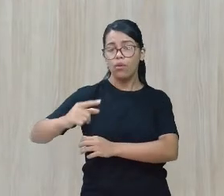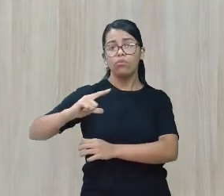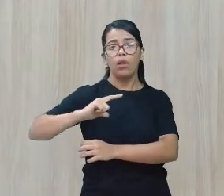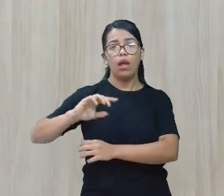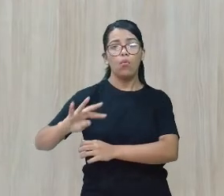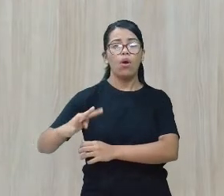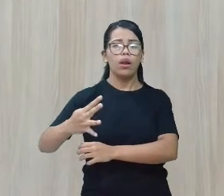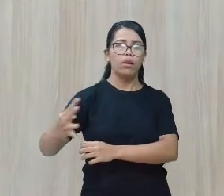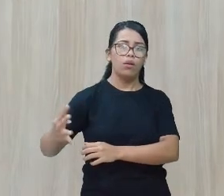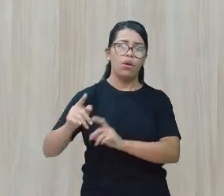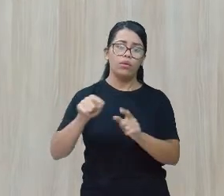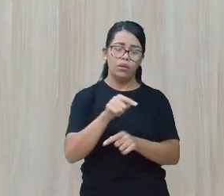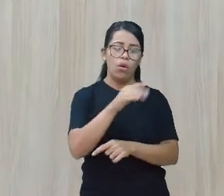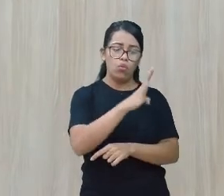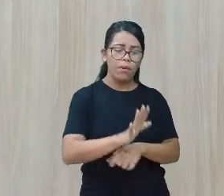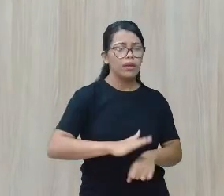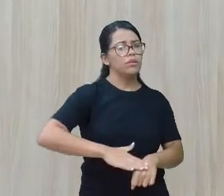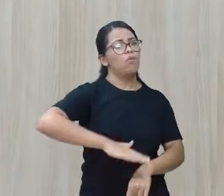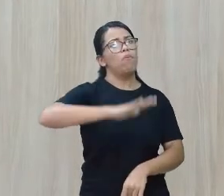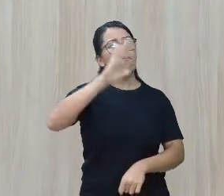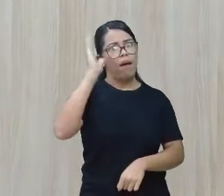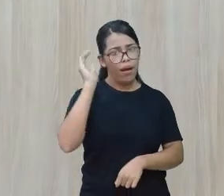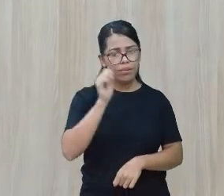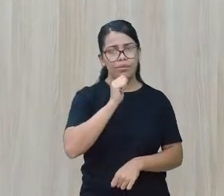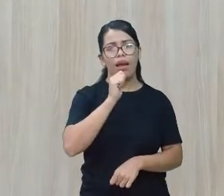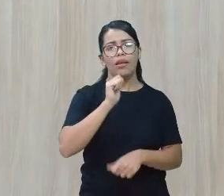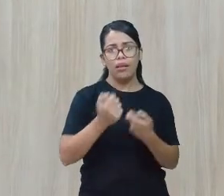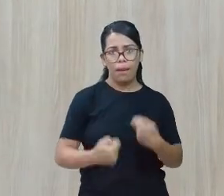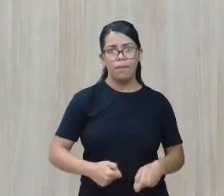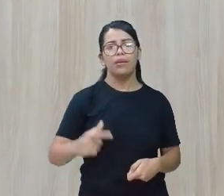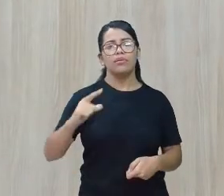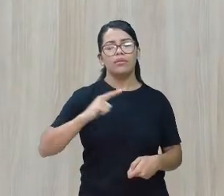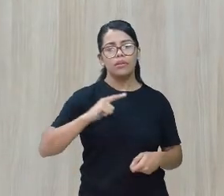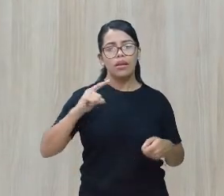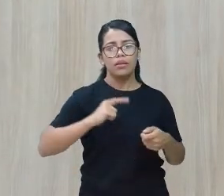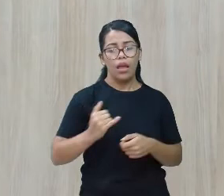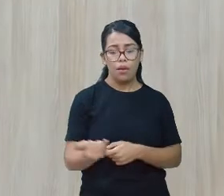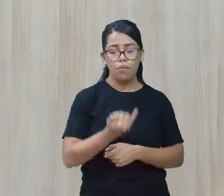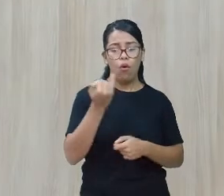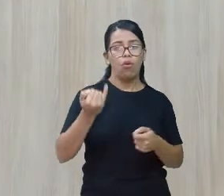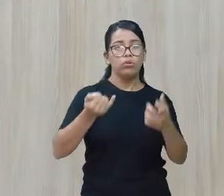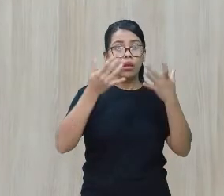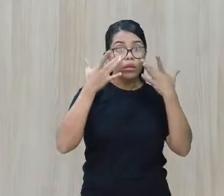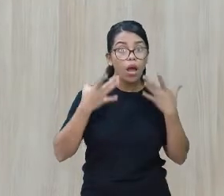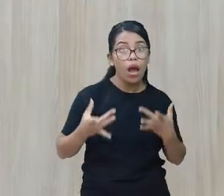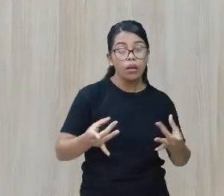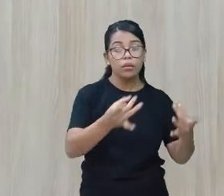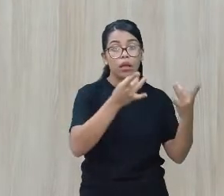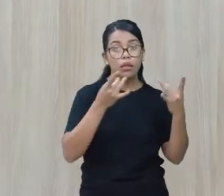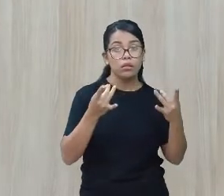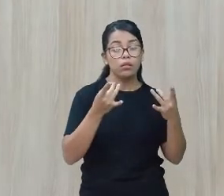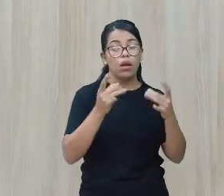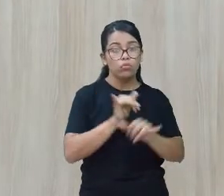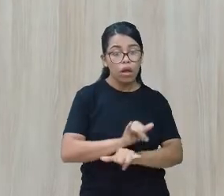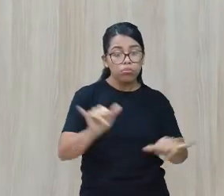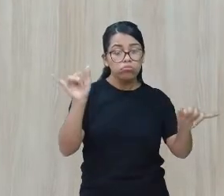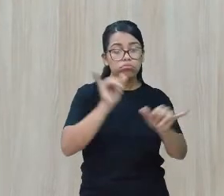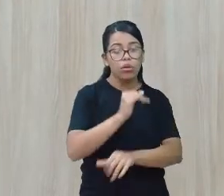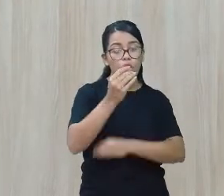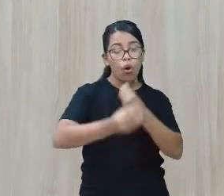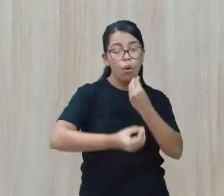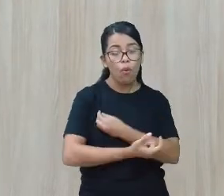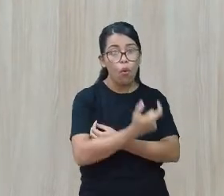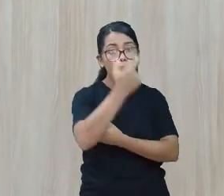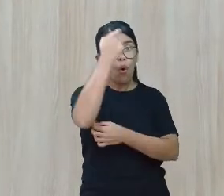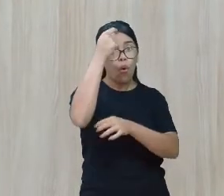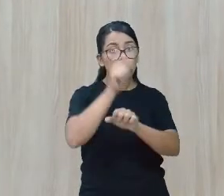taxa. Daí a importância, o alerta das medidas preventivas, né? O alerta da conscientização, da